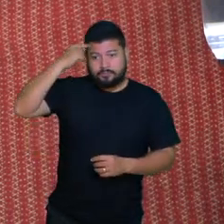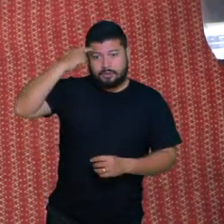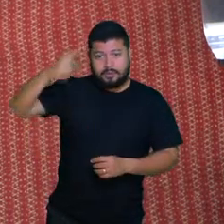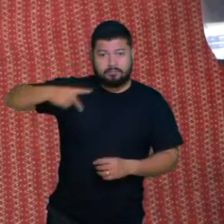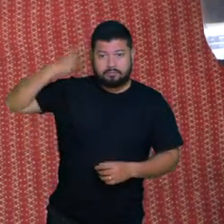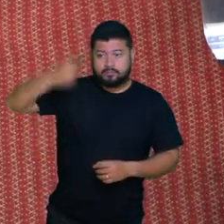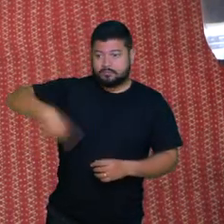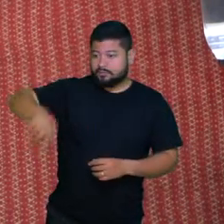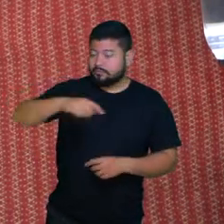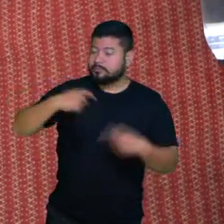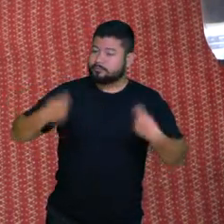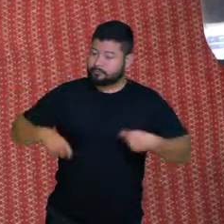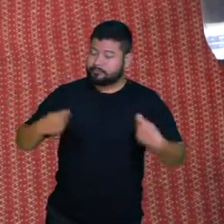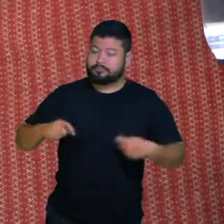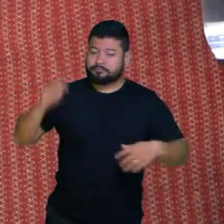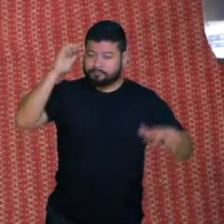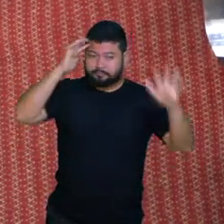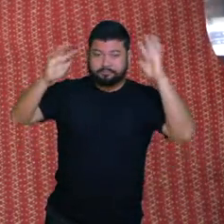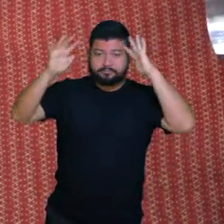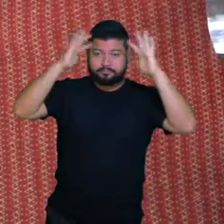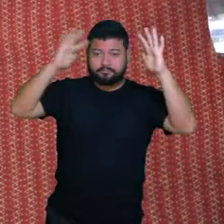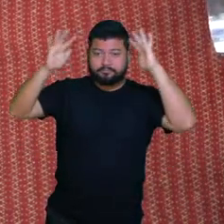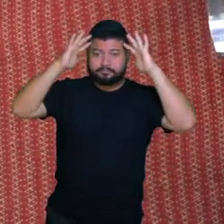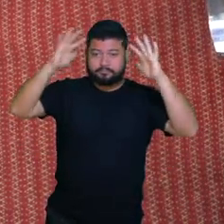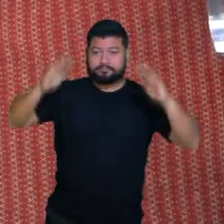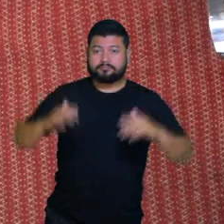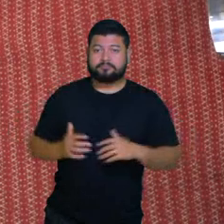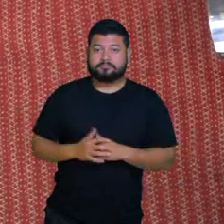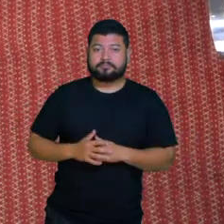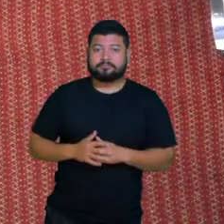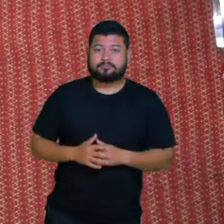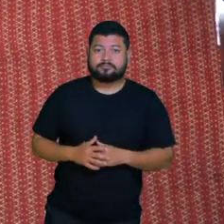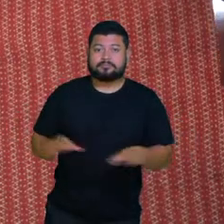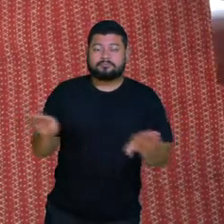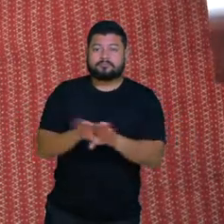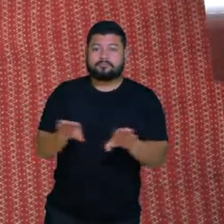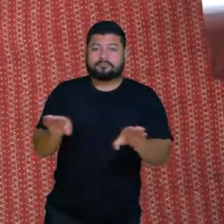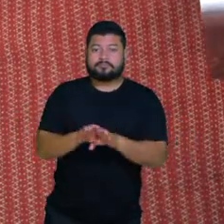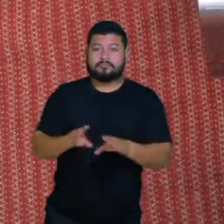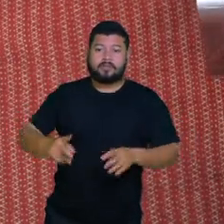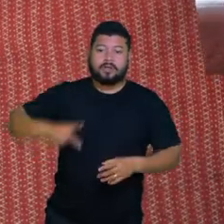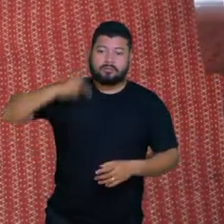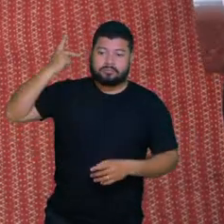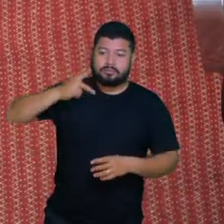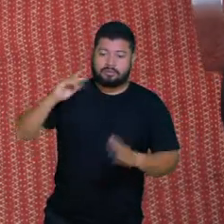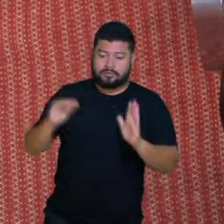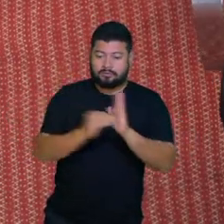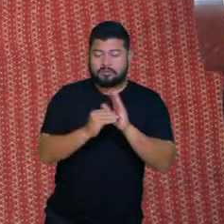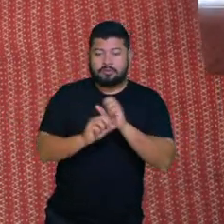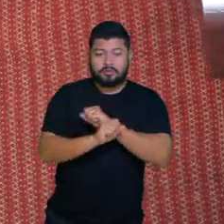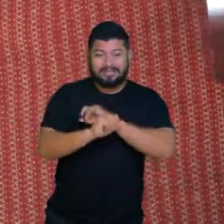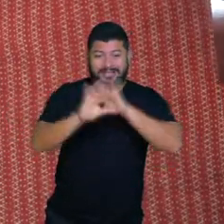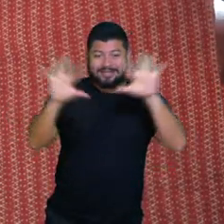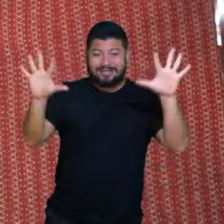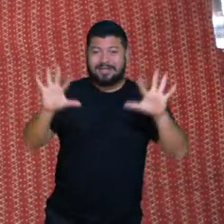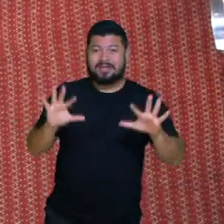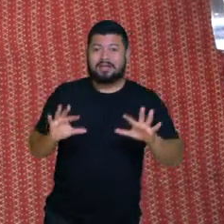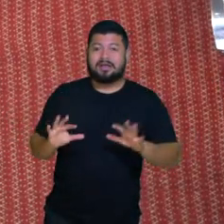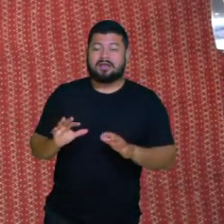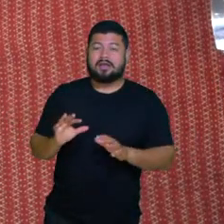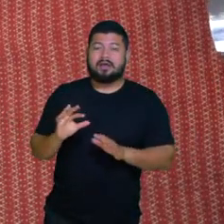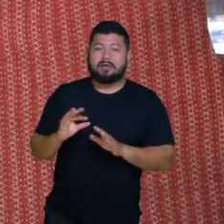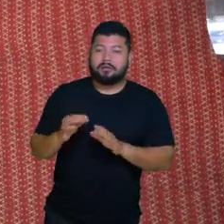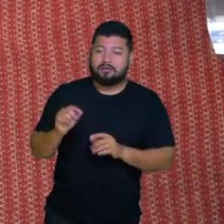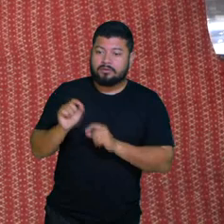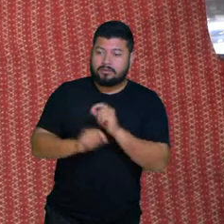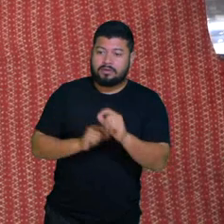isso e outra questão deixar claro na política Qual é a concepção de ser humano de sociedade